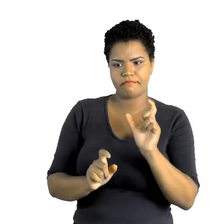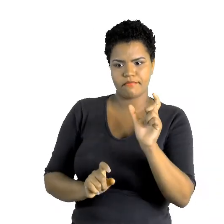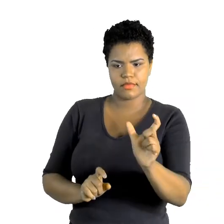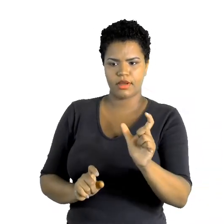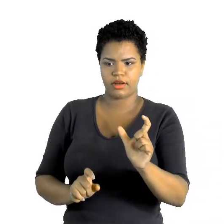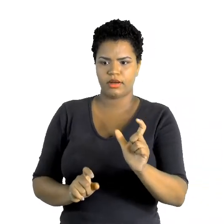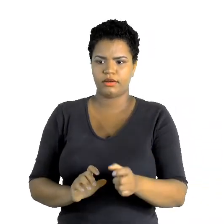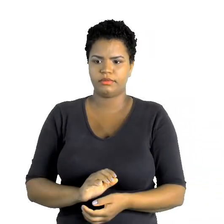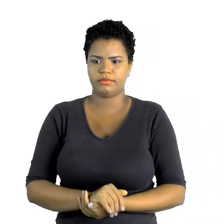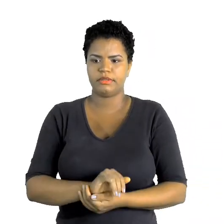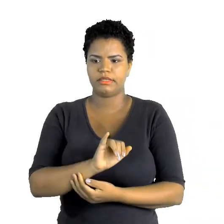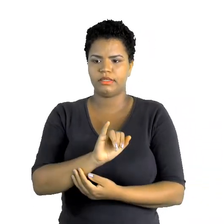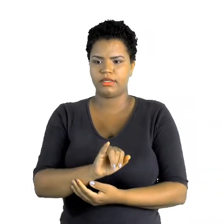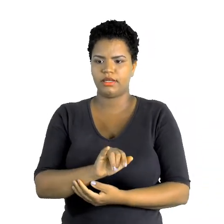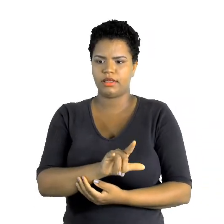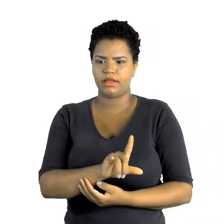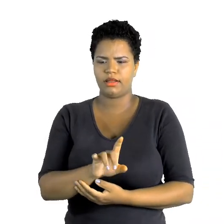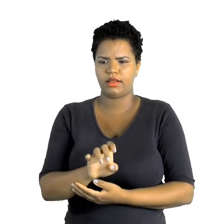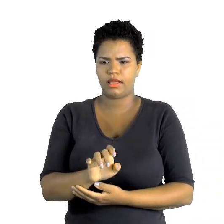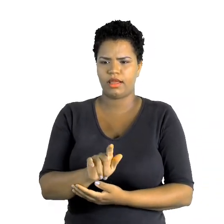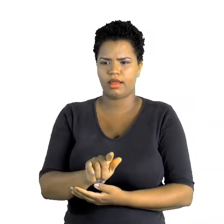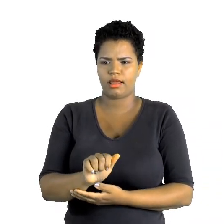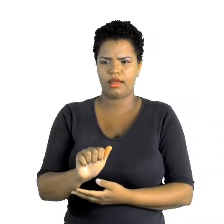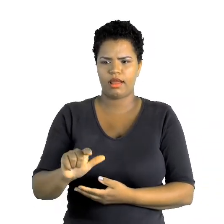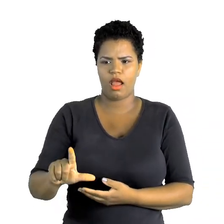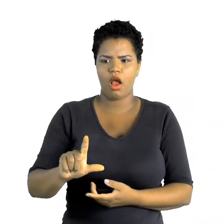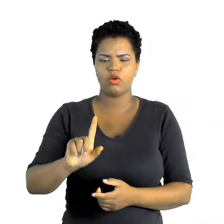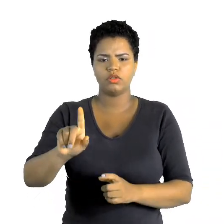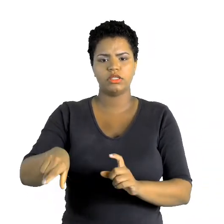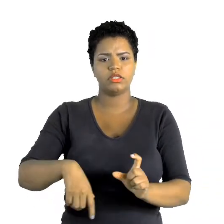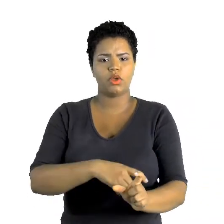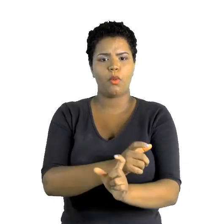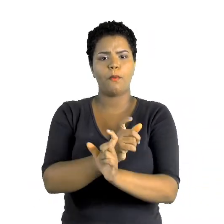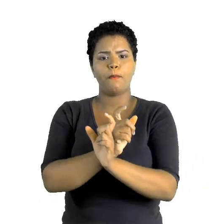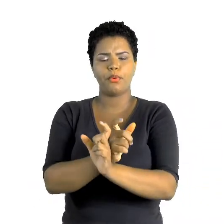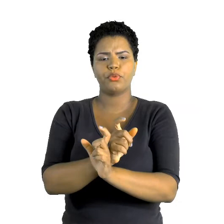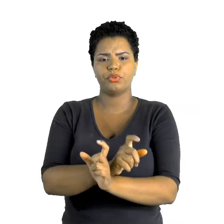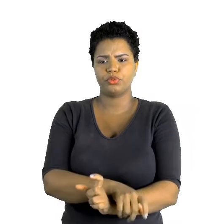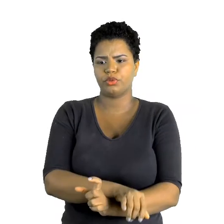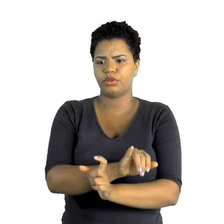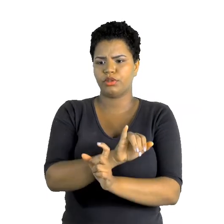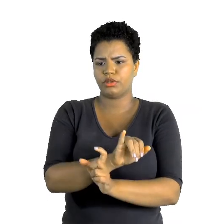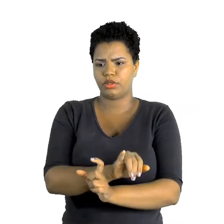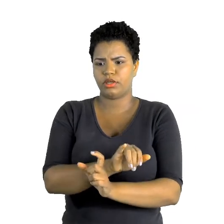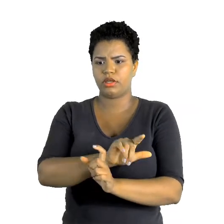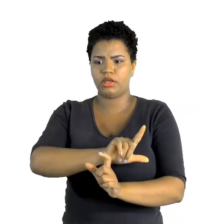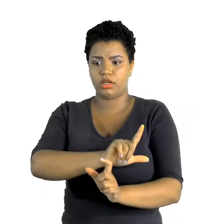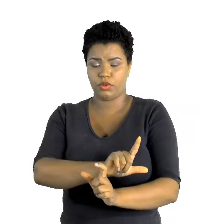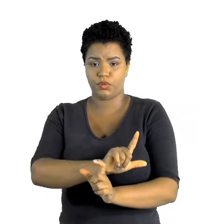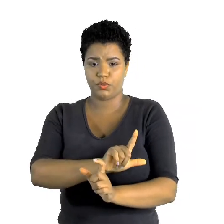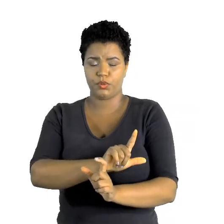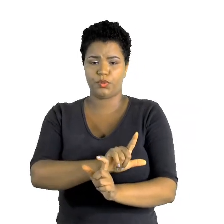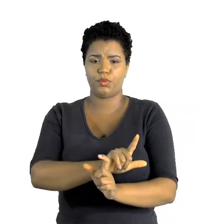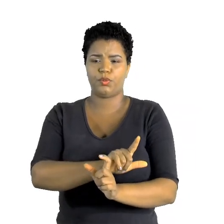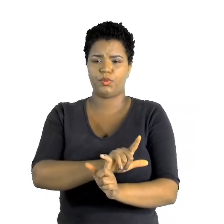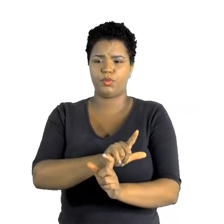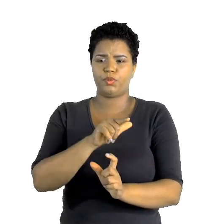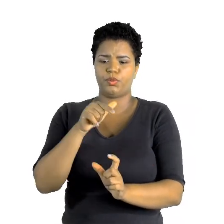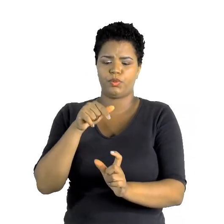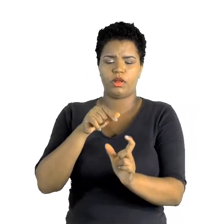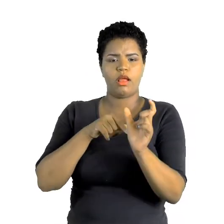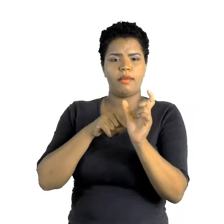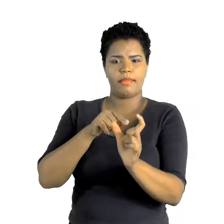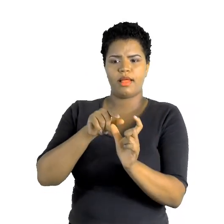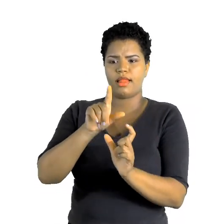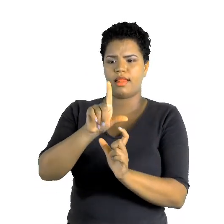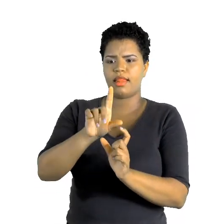legal, legal. Legal. Se você acrescentar antes dessa